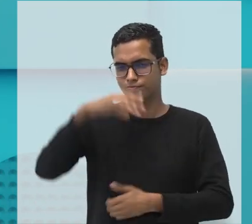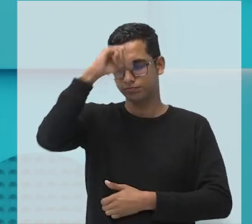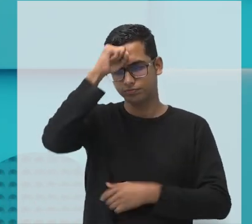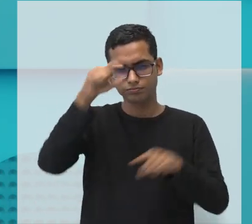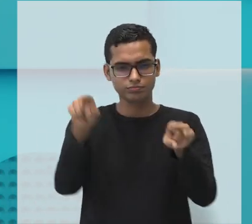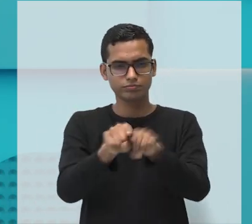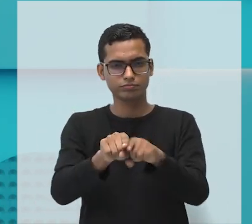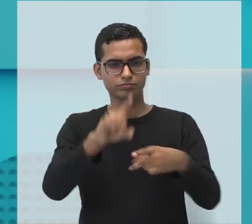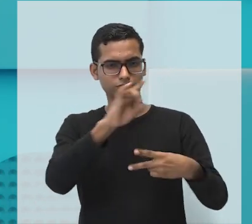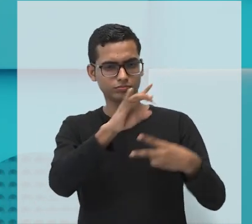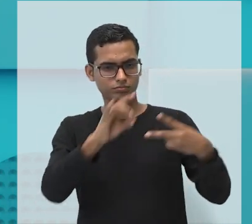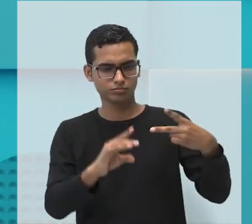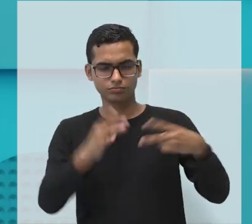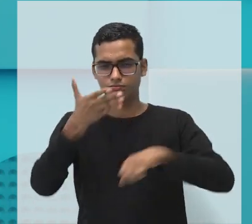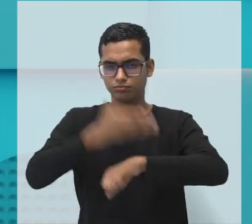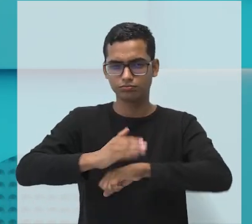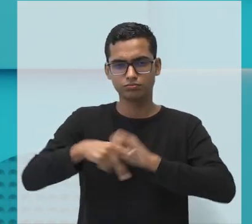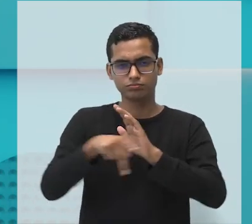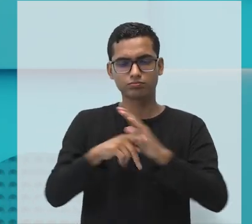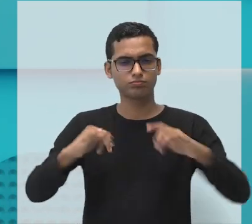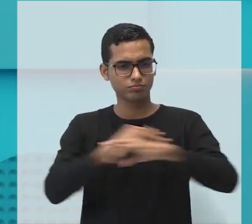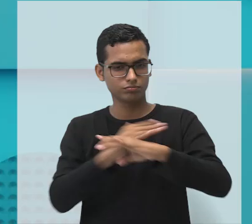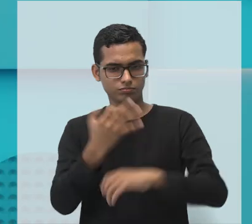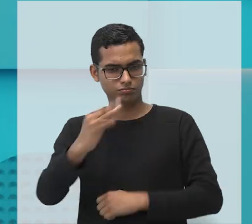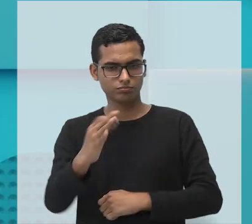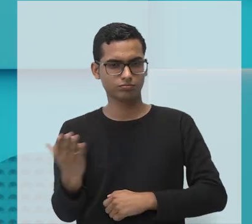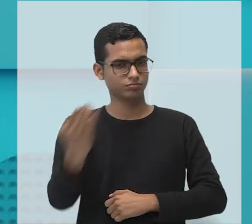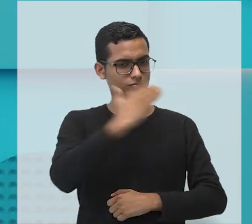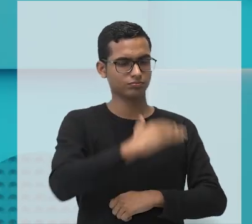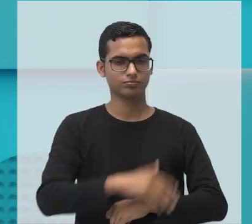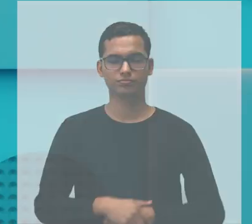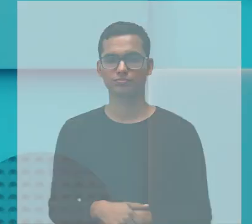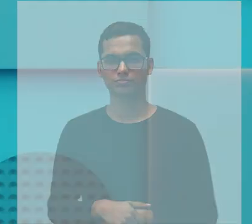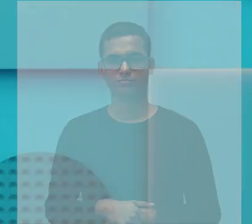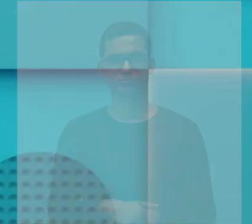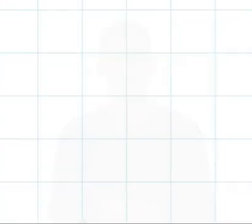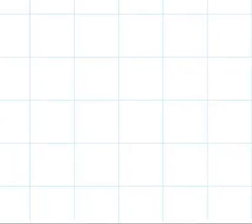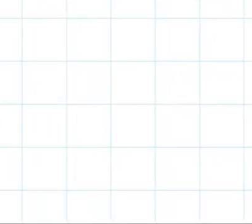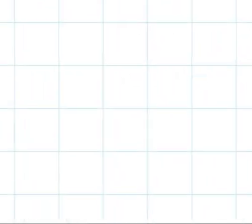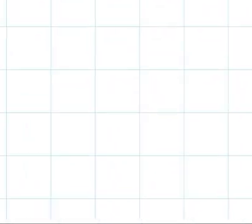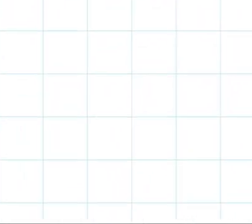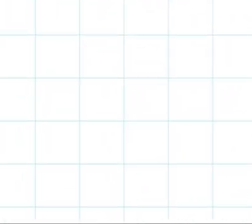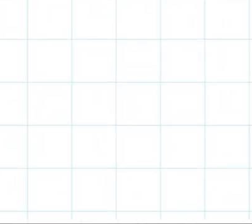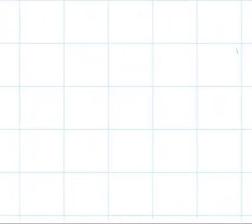conhecer de cada uma dessas práticas urbanas? Então vem comigo!